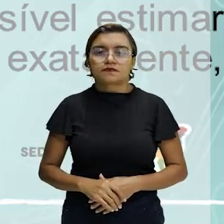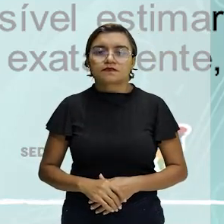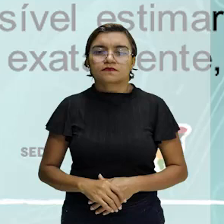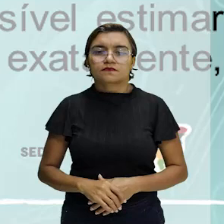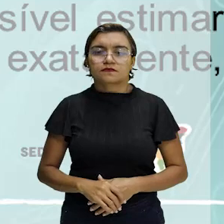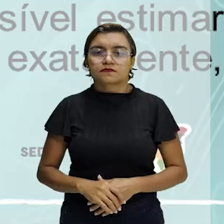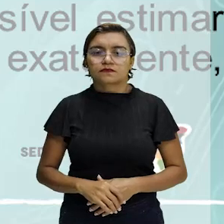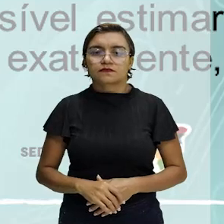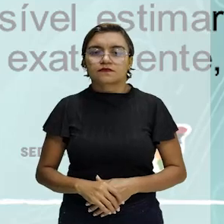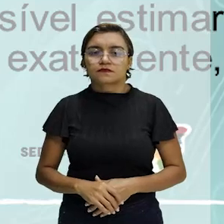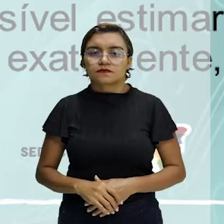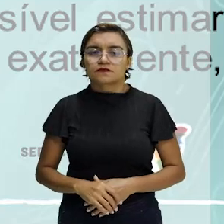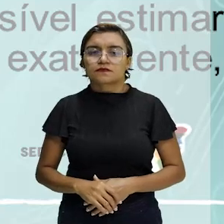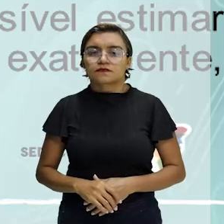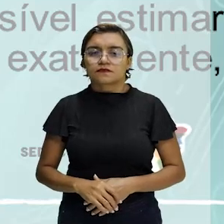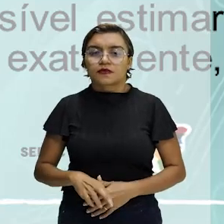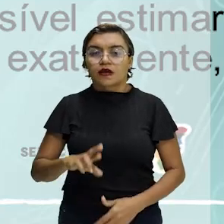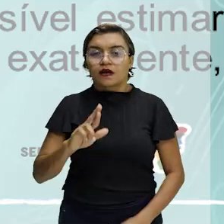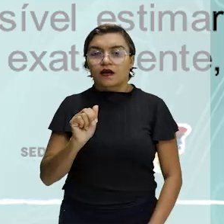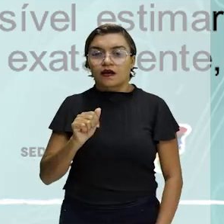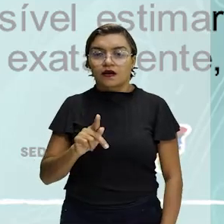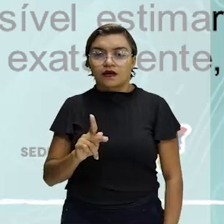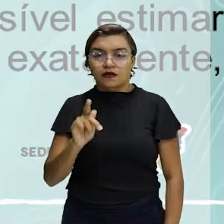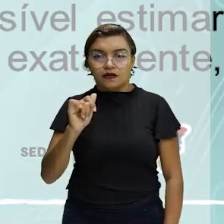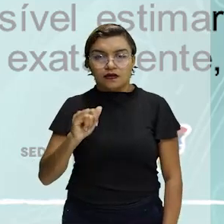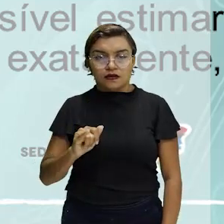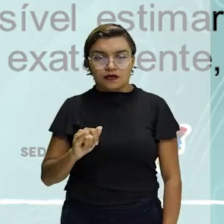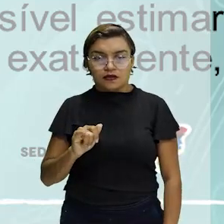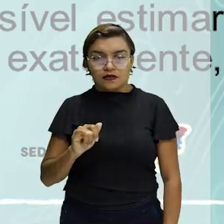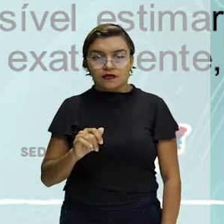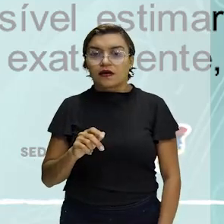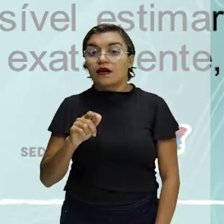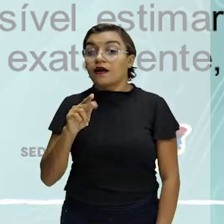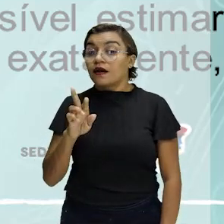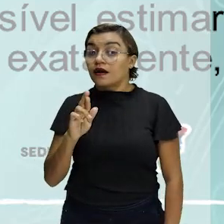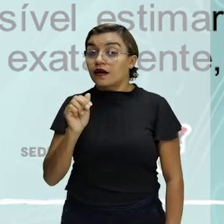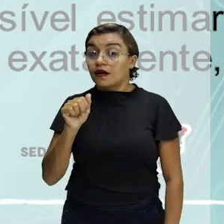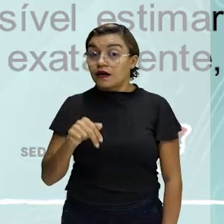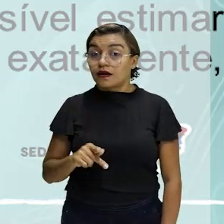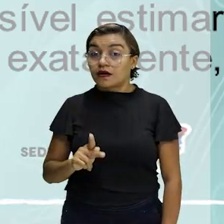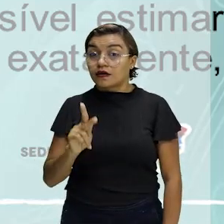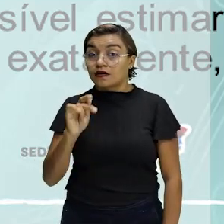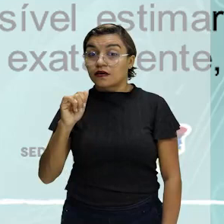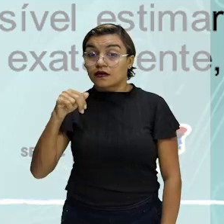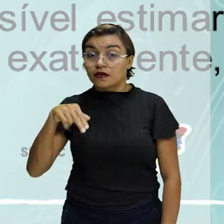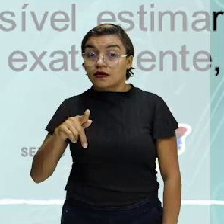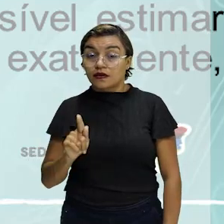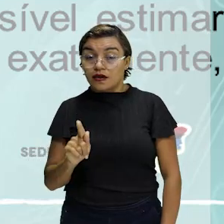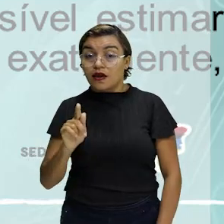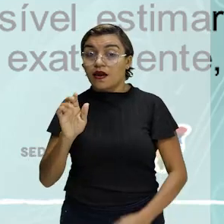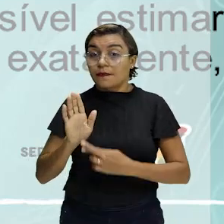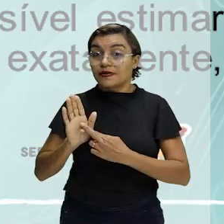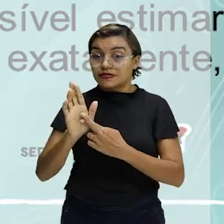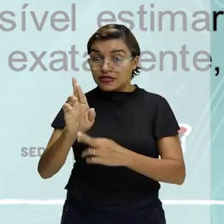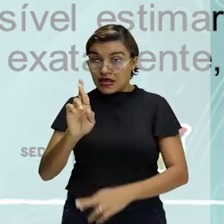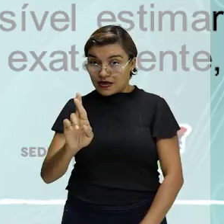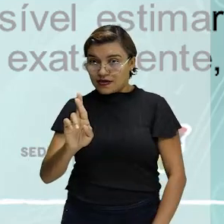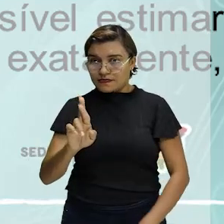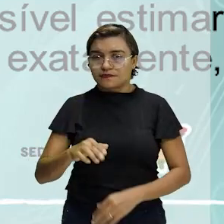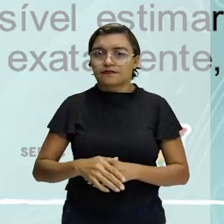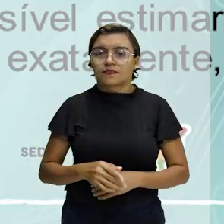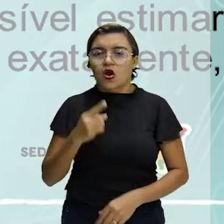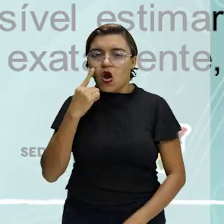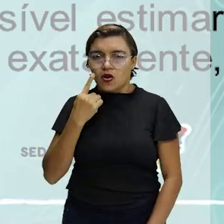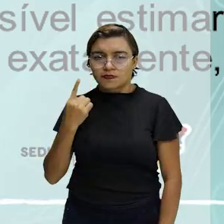texto com o seu ranking, aqui representado pela letra R. Ela é dada por F igual a sobre R elevado a B.